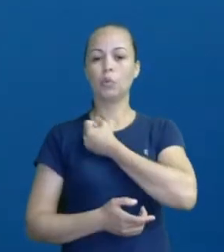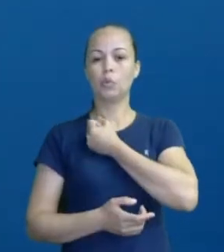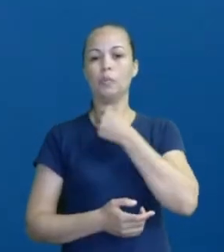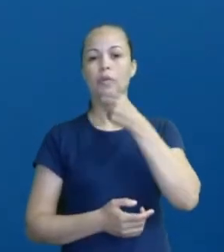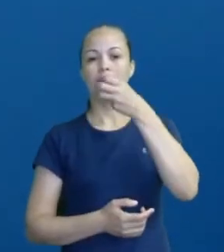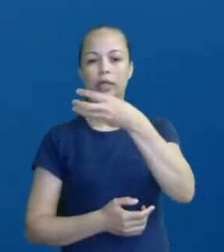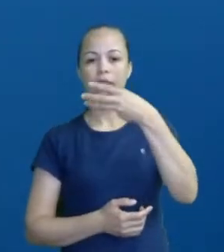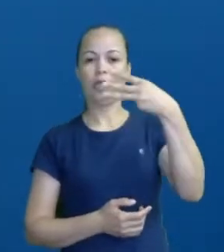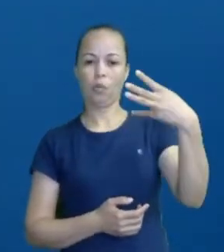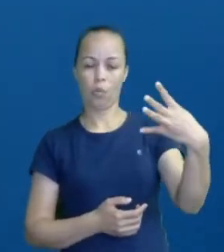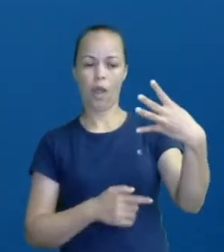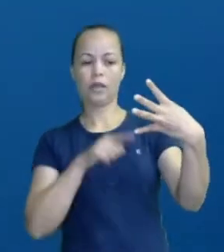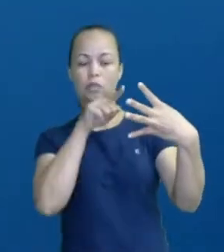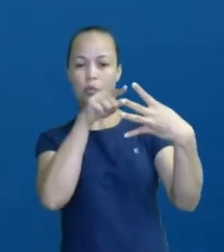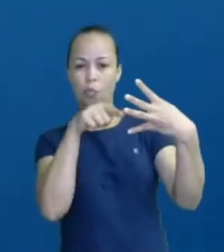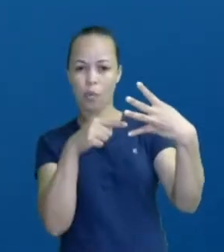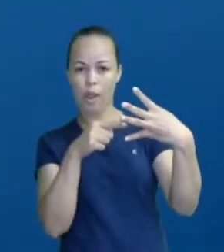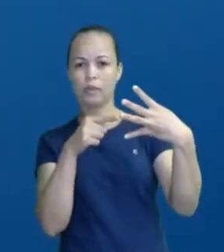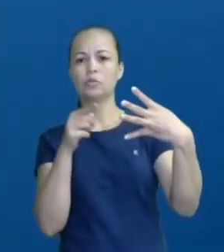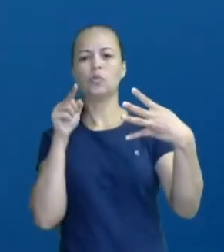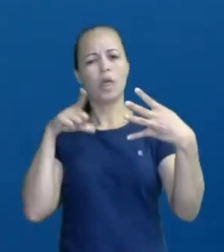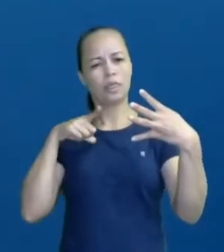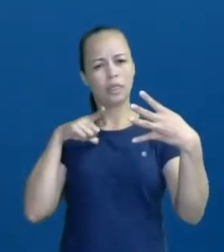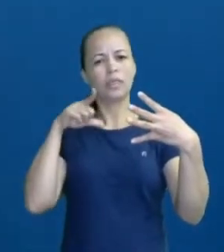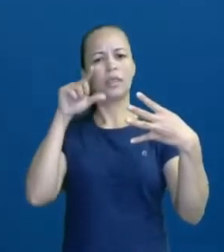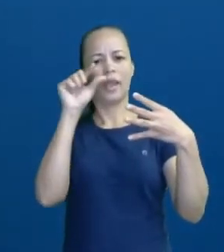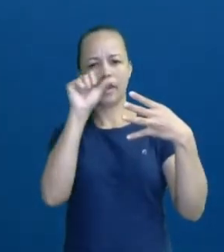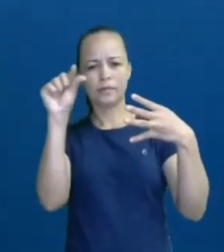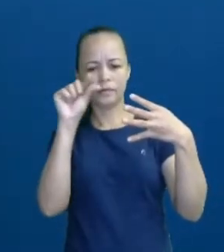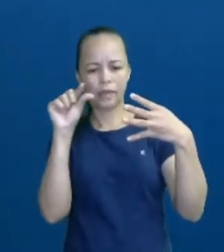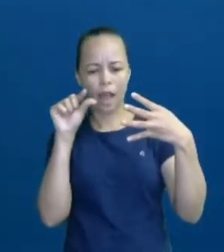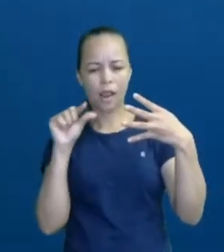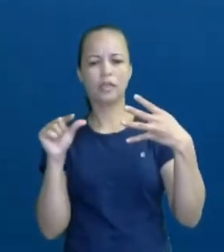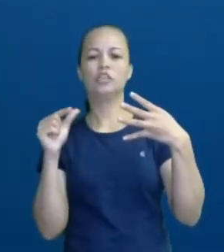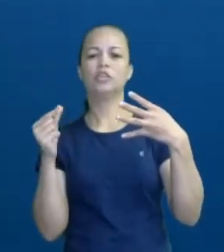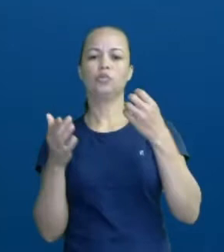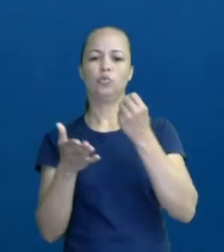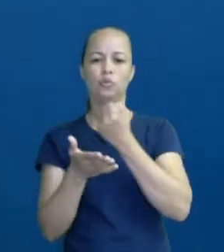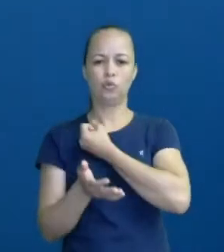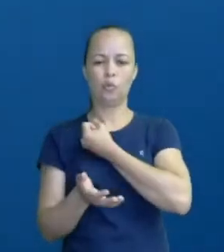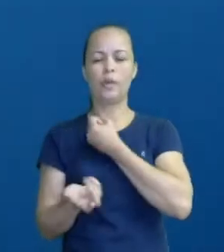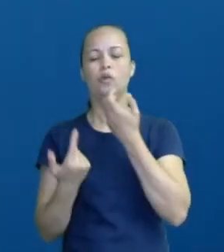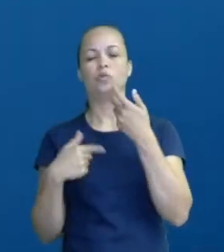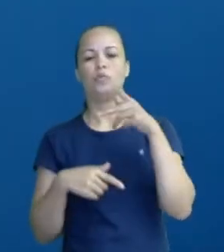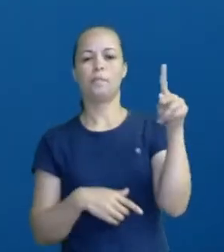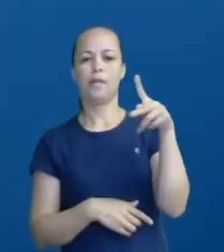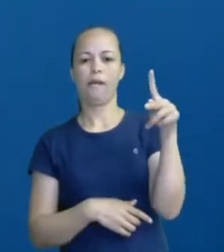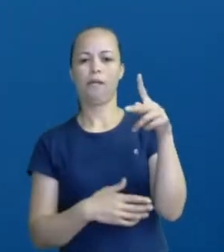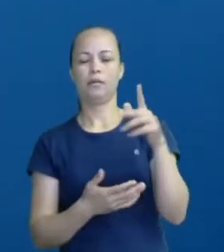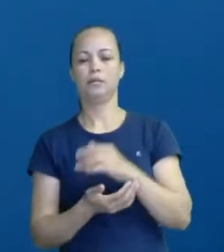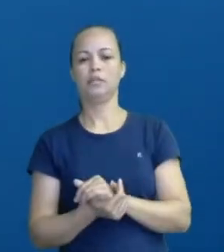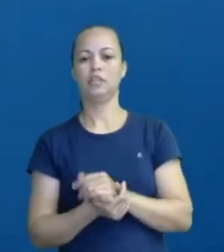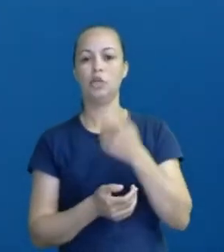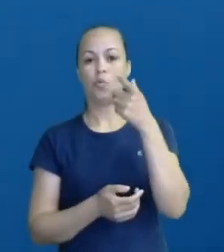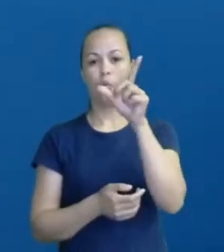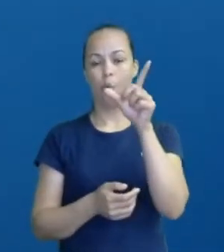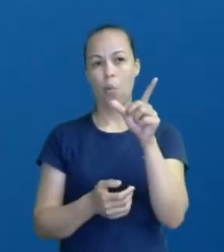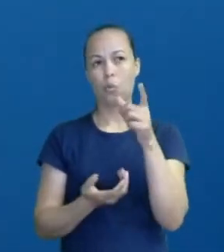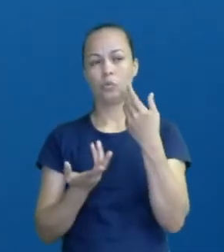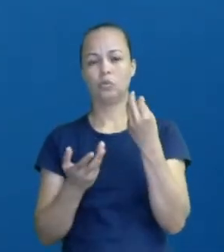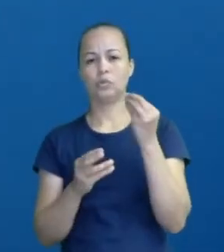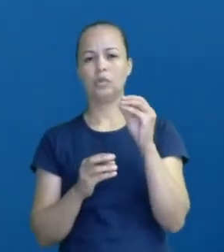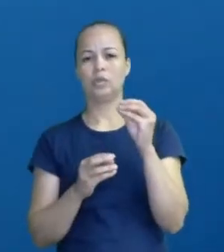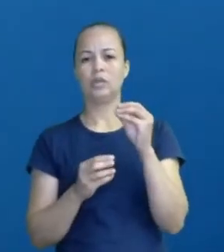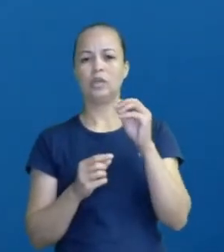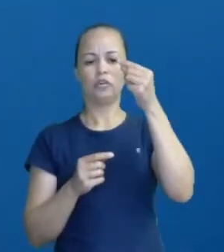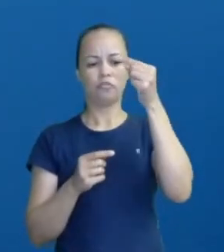e 4 está aqui na listinha dos números pares. O outro número, ó, que ficou aqui em cima, ele não pulou, não